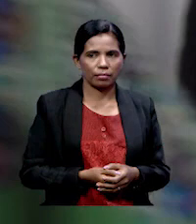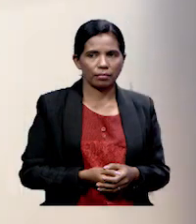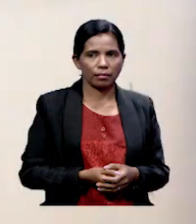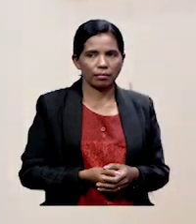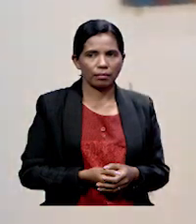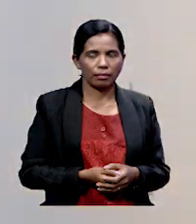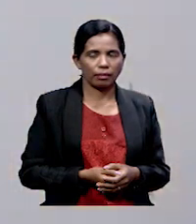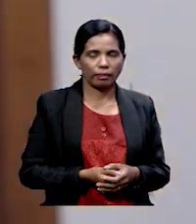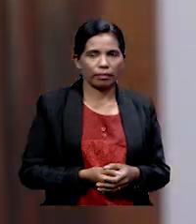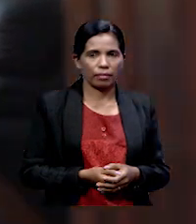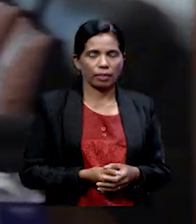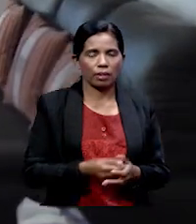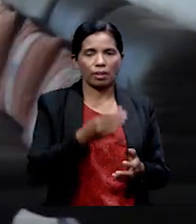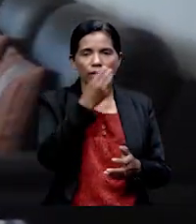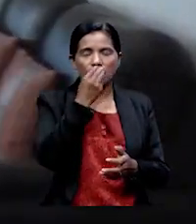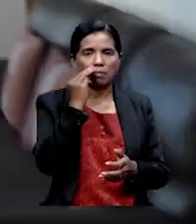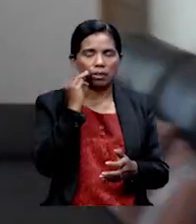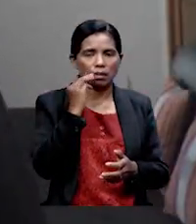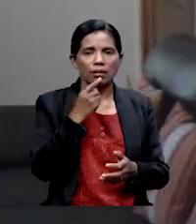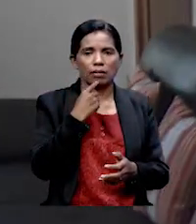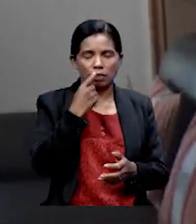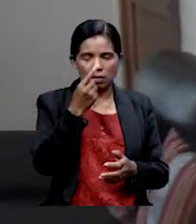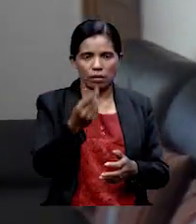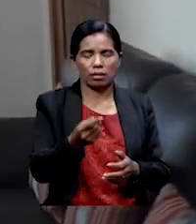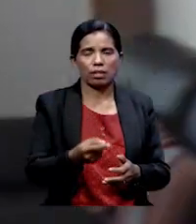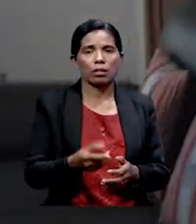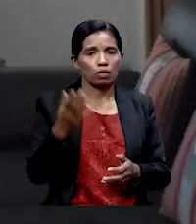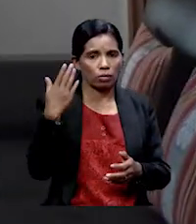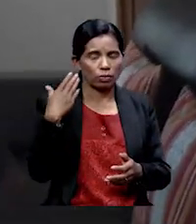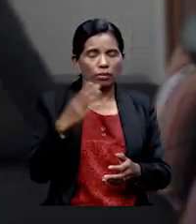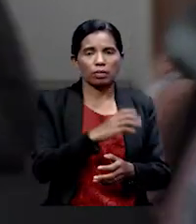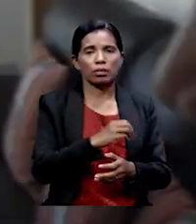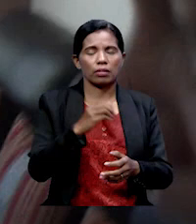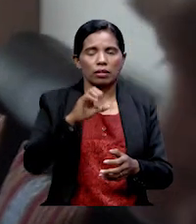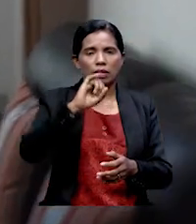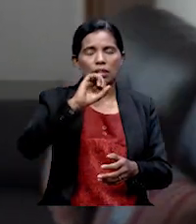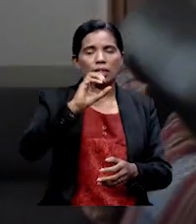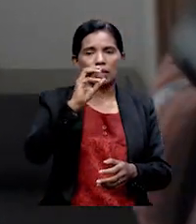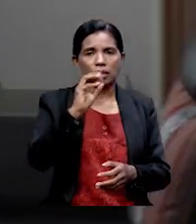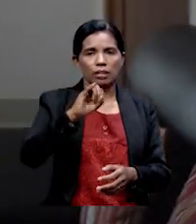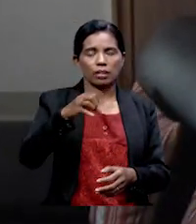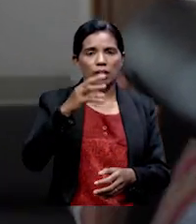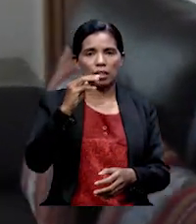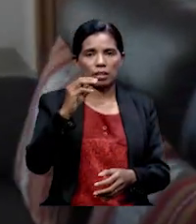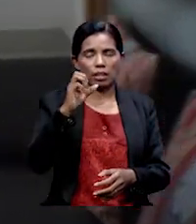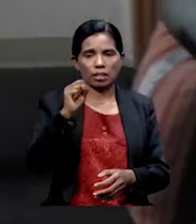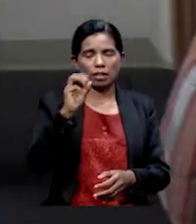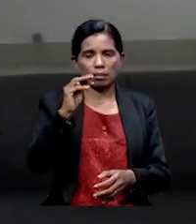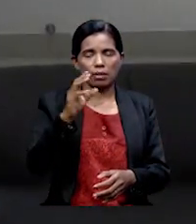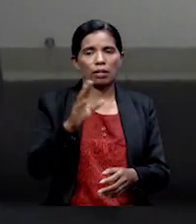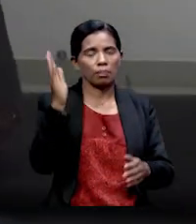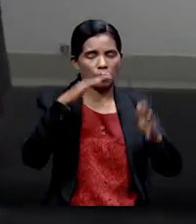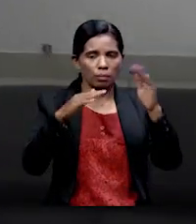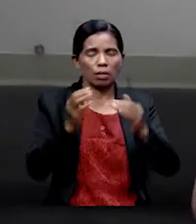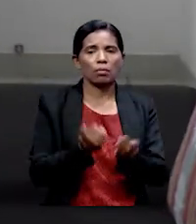Eis presidenti autoridade region administrativa especial Oikusi Ambeno, Raiwa GSMI Maria Alkatiri confirma problema rohak solok resolvi